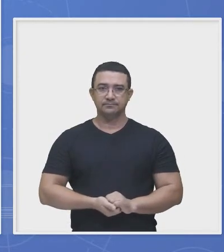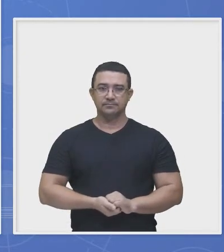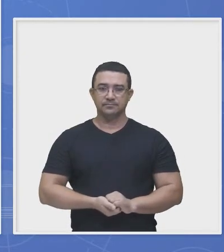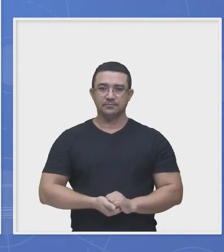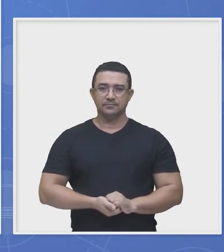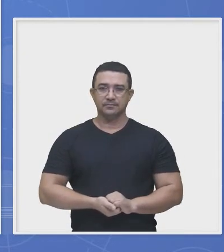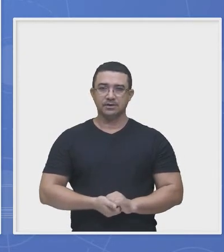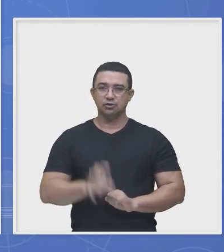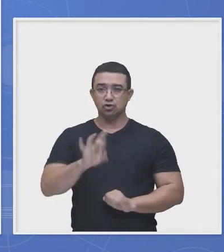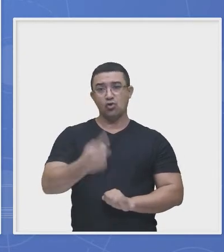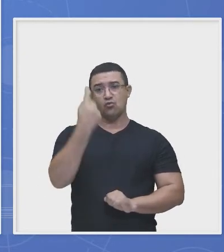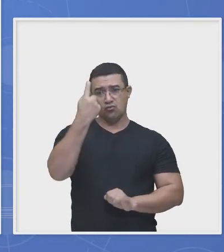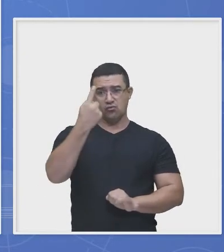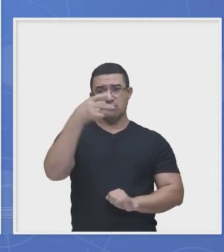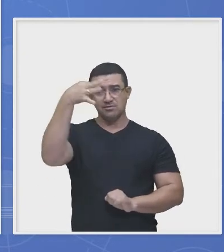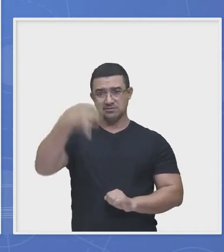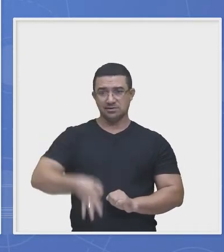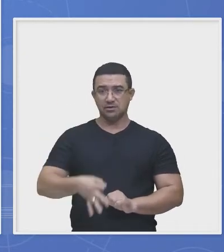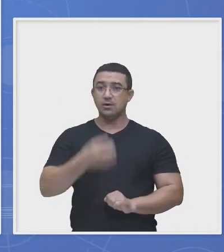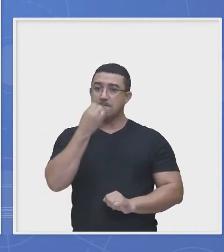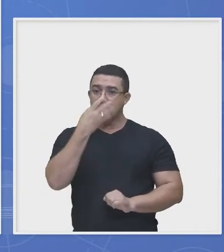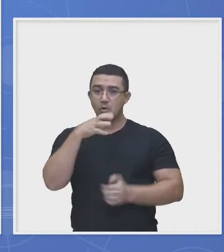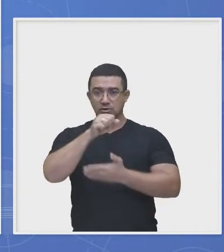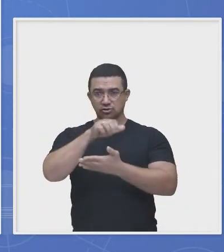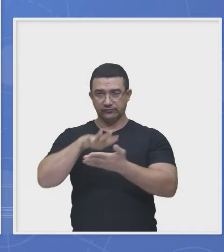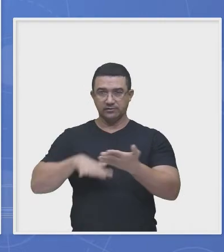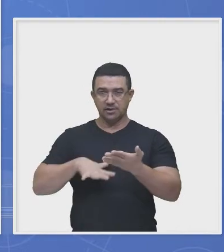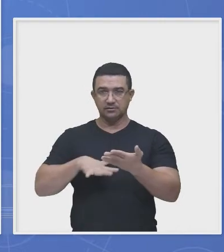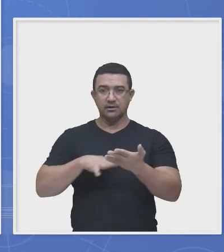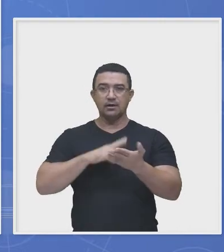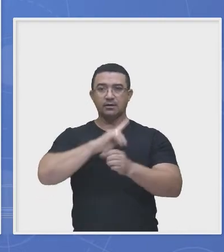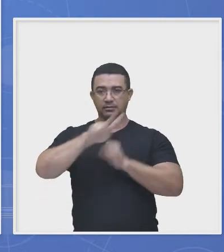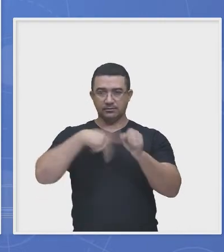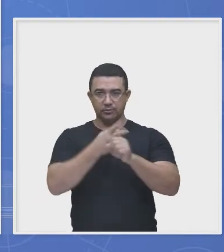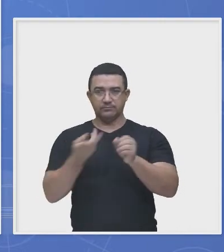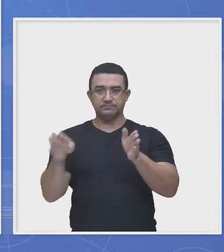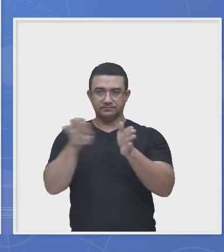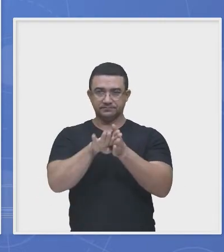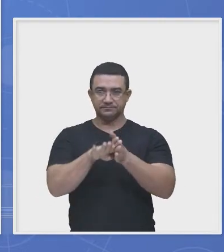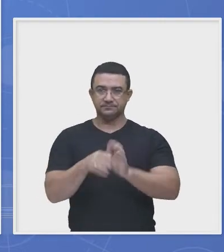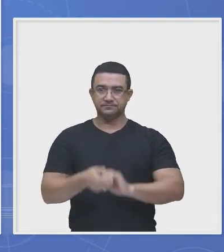a correta, certo? Bom exercício a todos e até daqui a pouco.